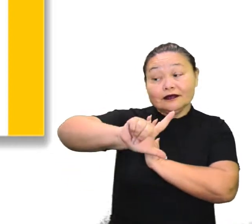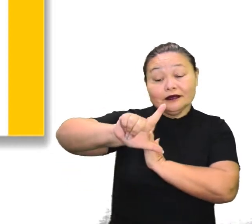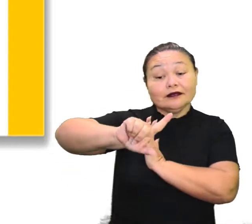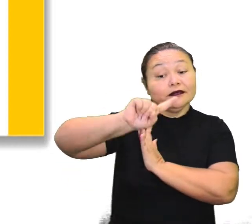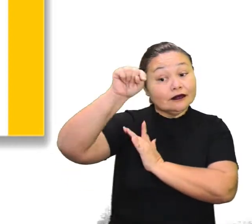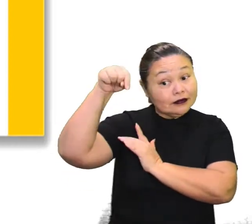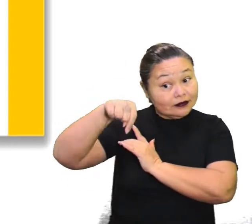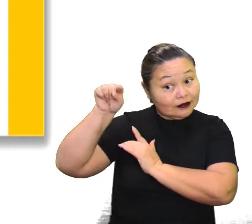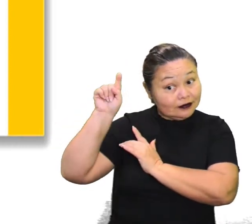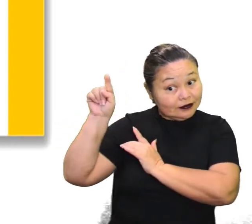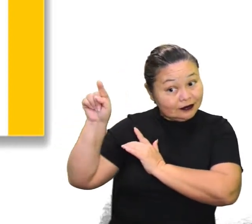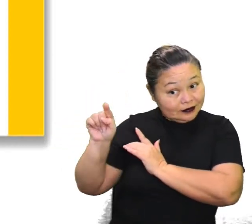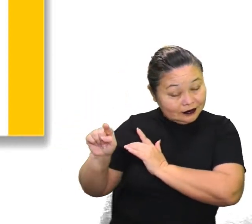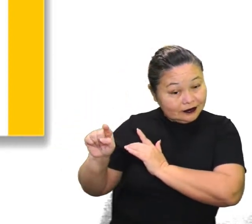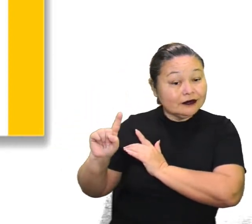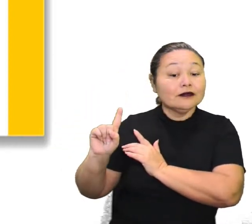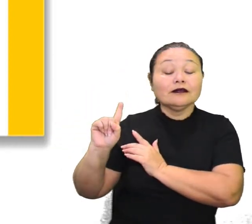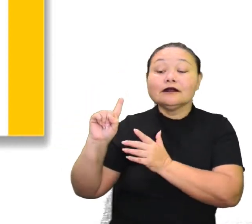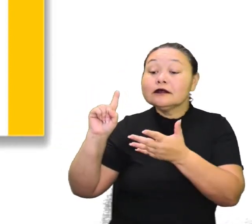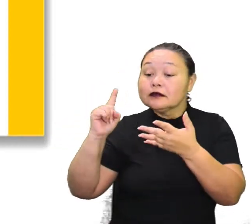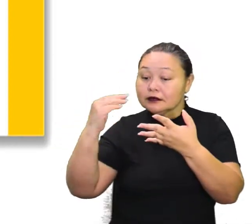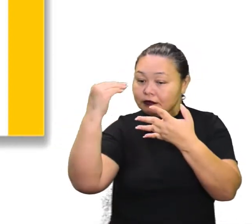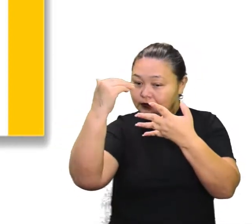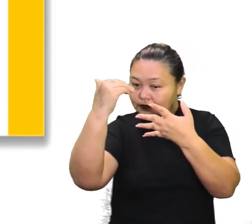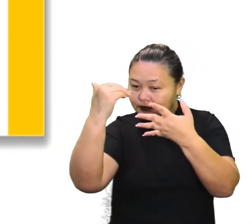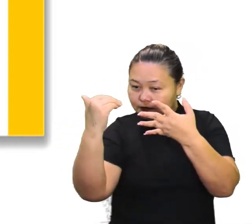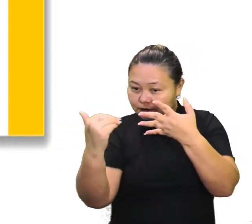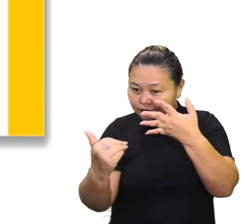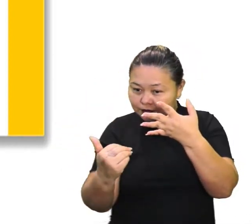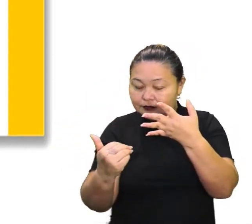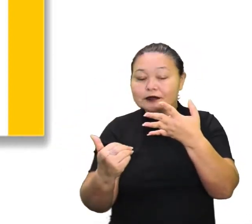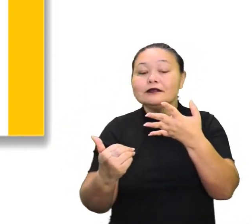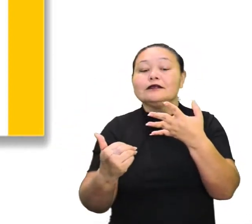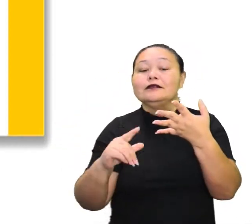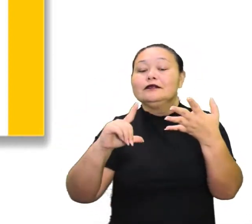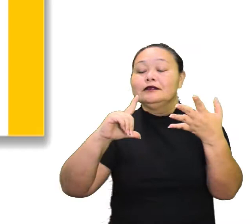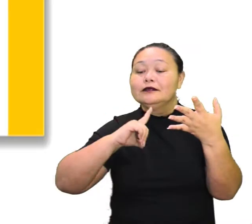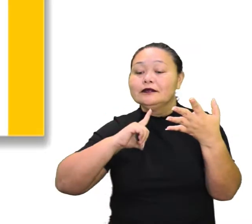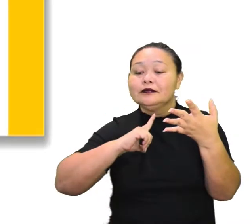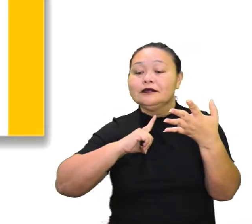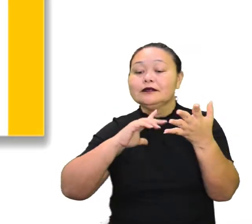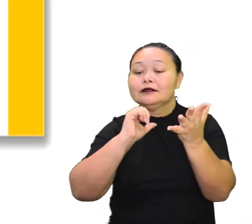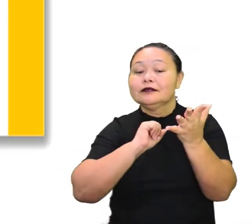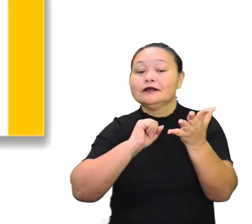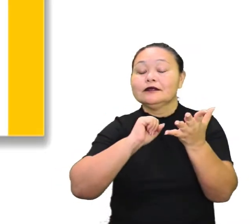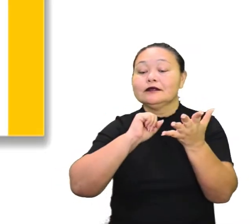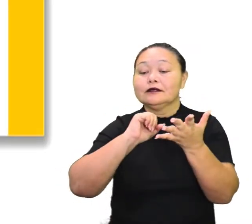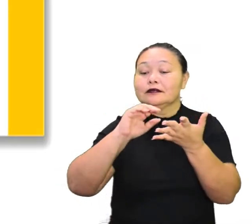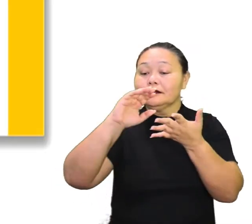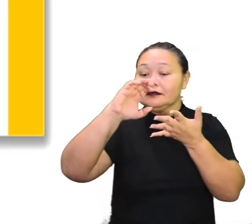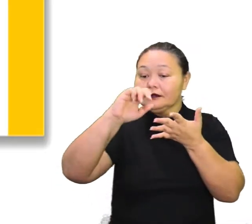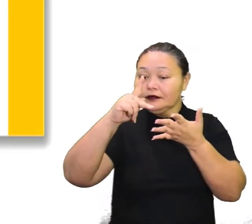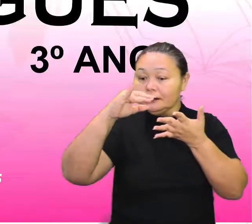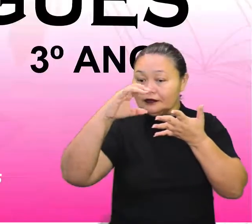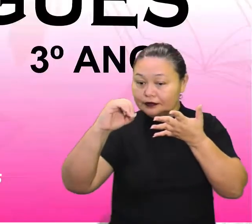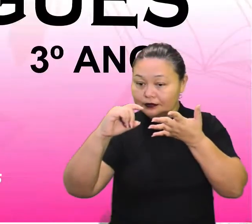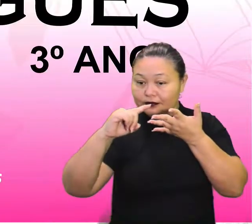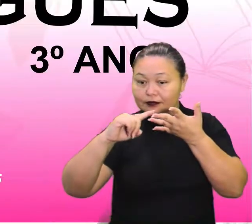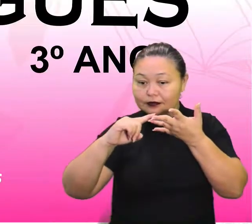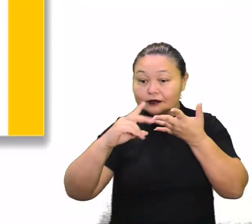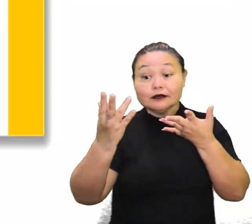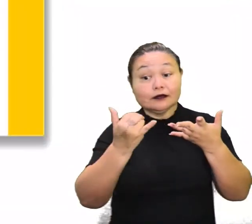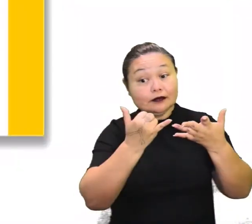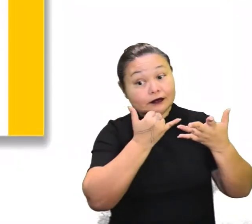esses gêneros literários, eles se subdividem, tá certo? Eles se subdividem em gênero